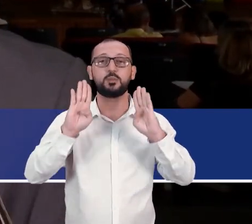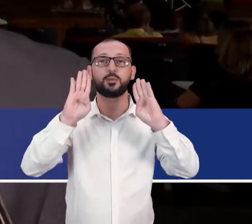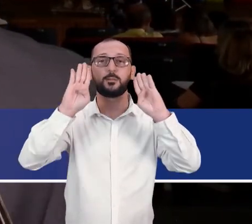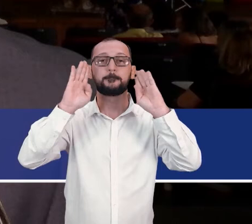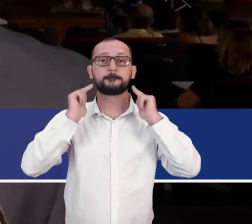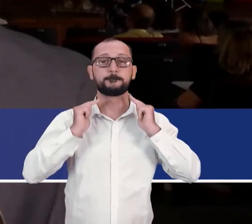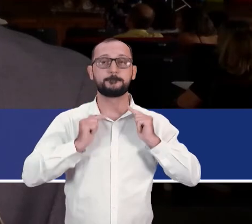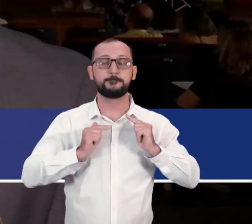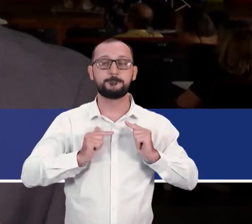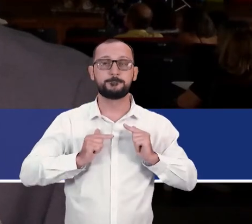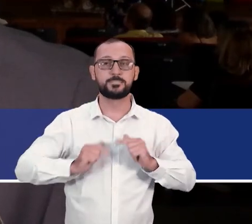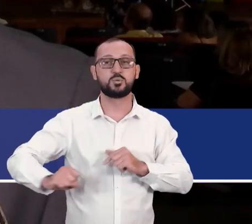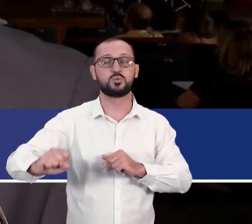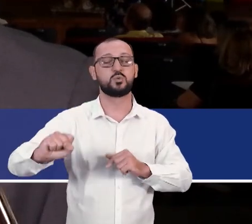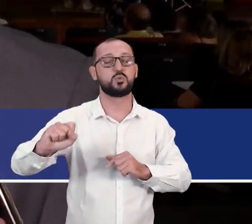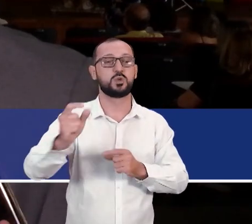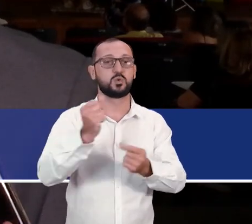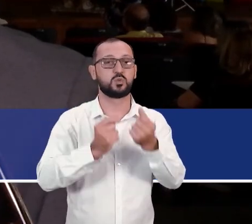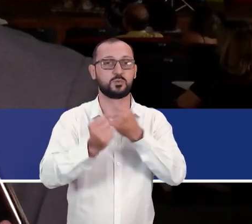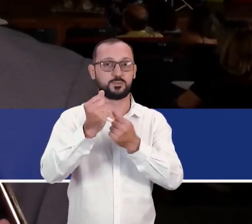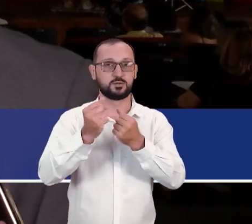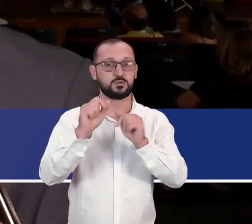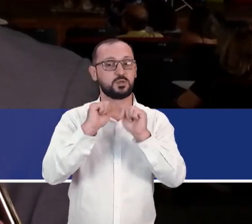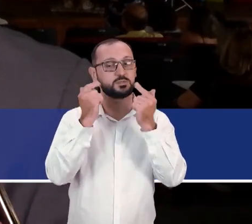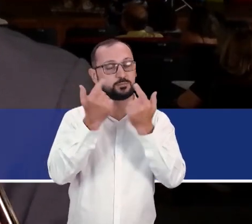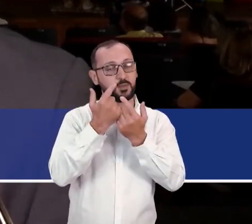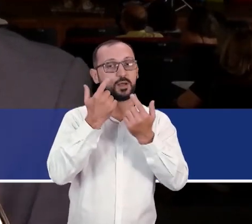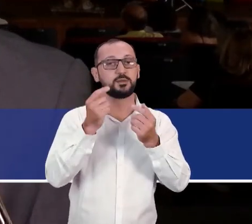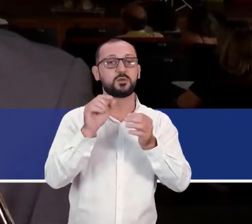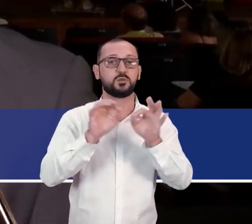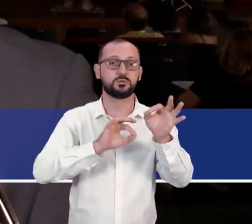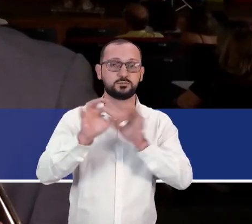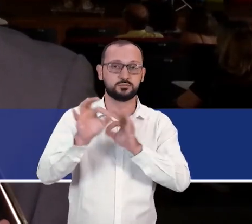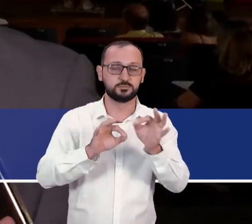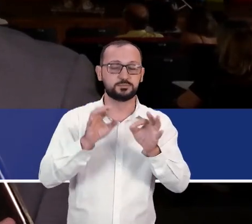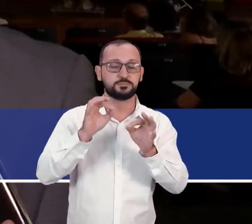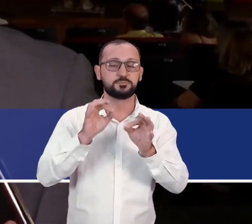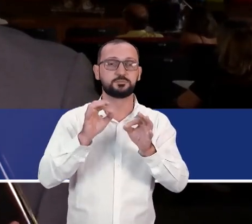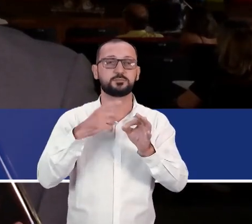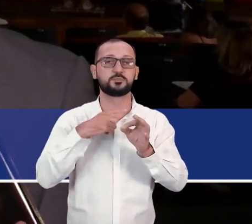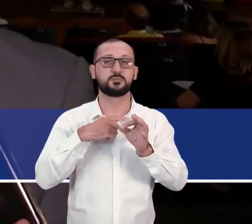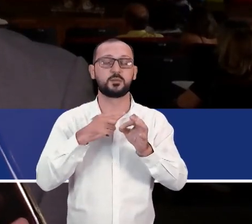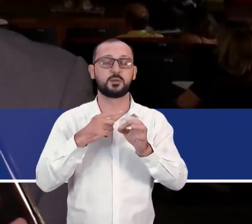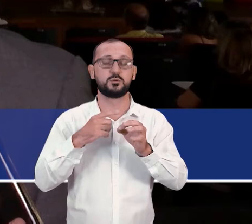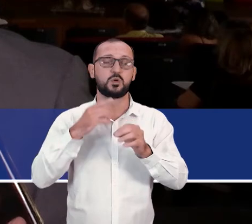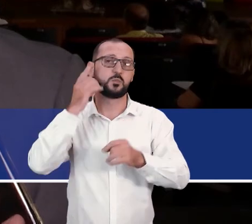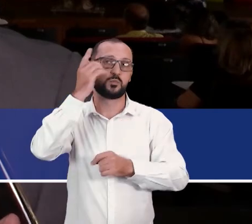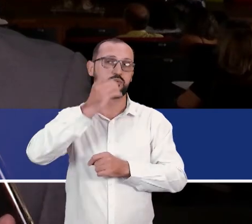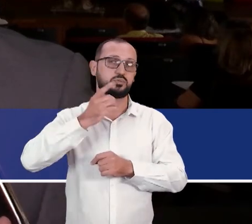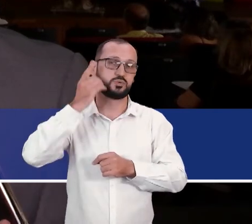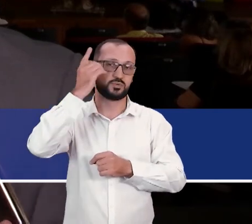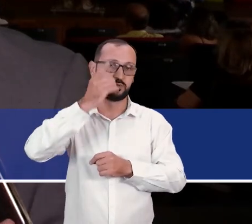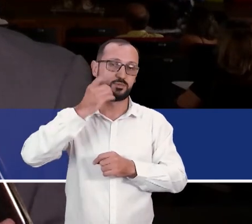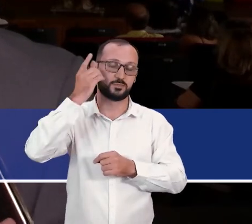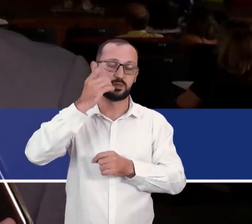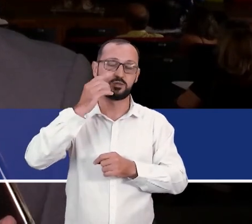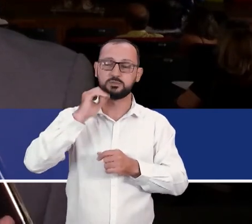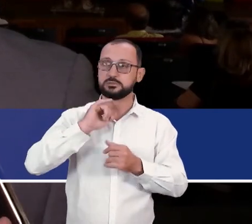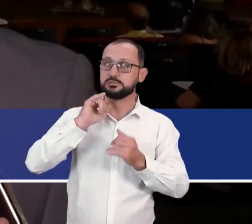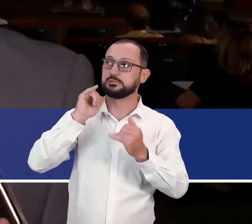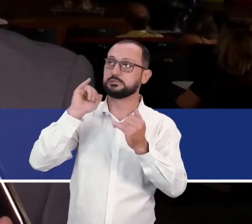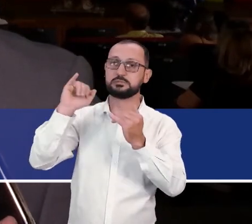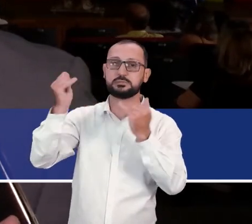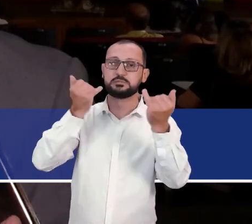bioeconomia, como está sendo chamada. Então, a Assembleia Legislativa levando para os deputados